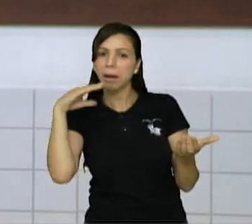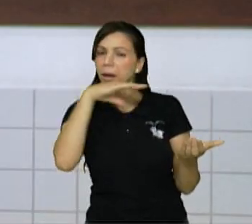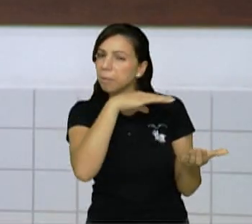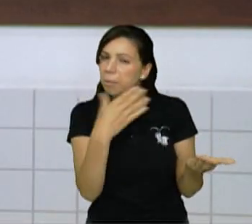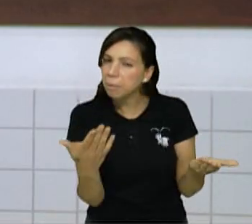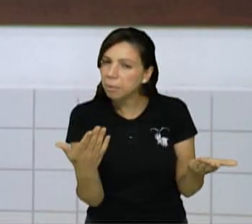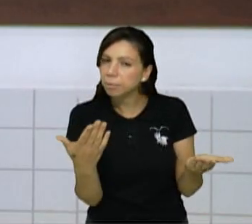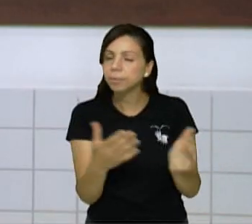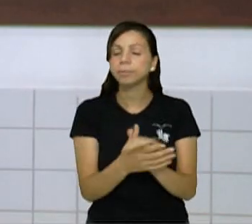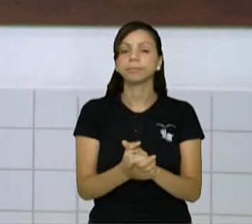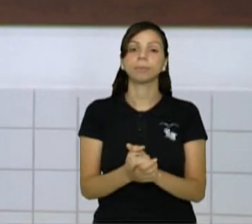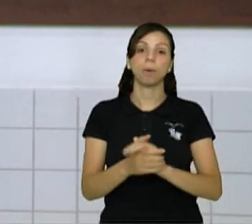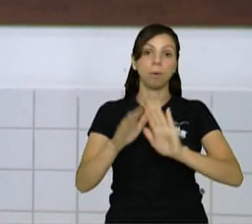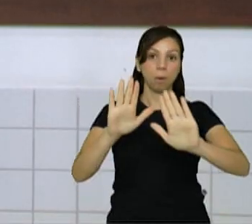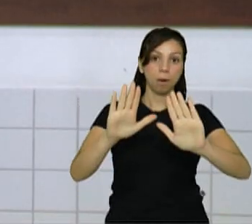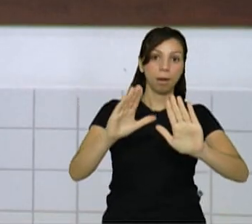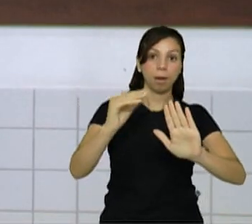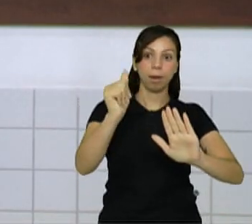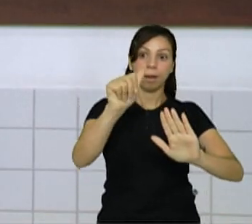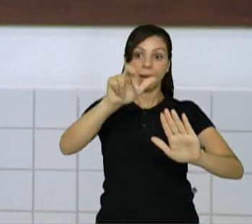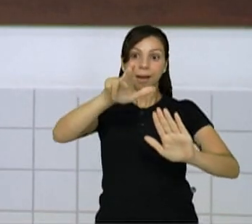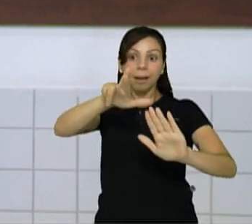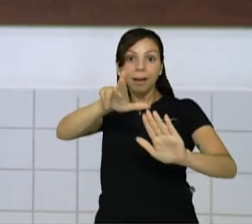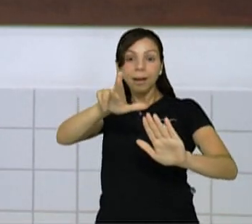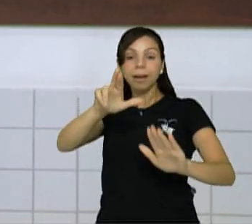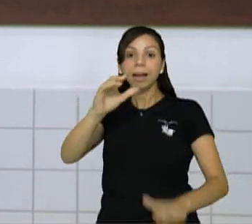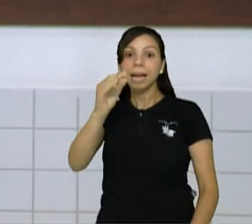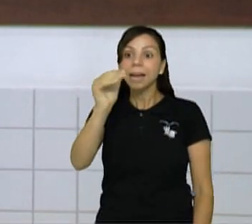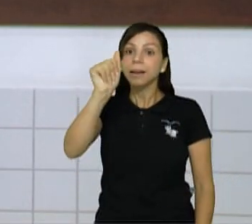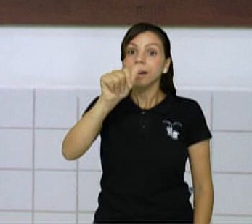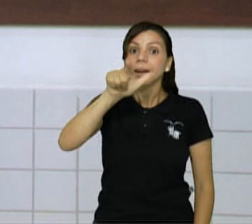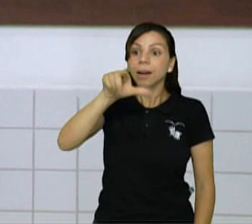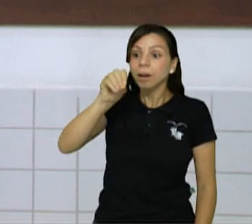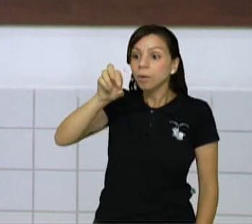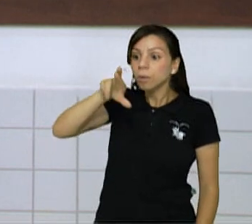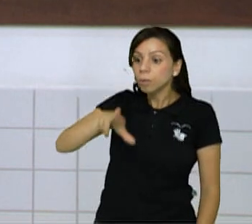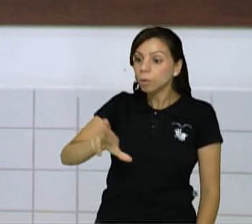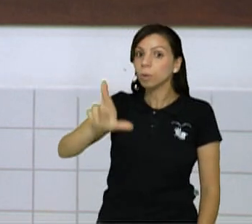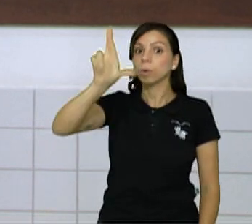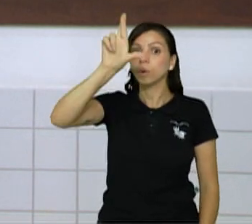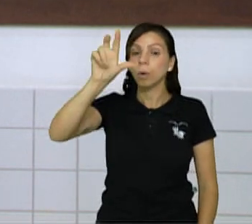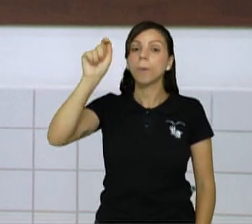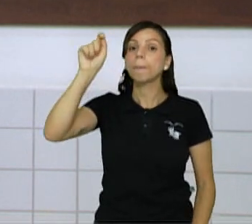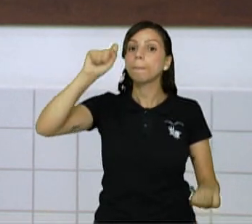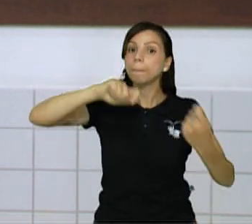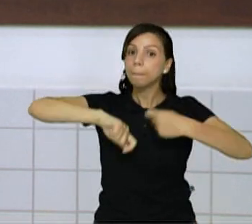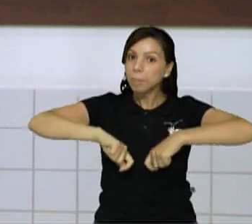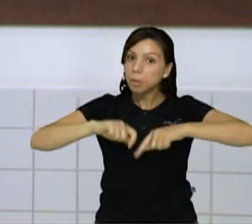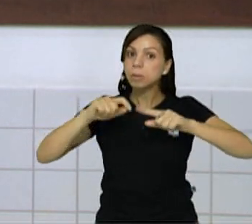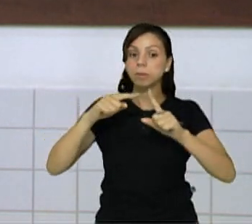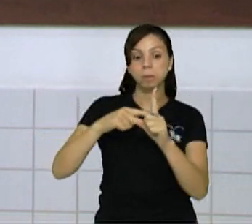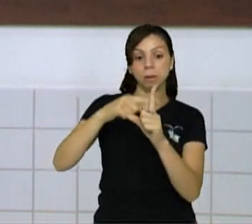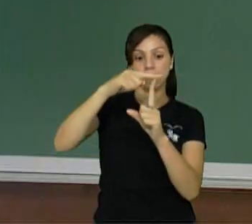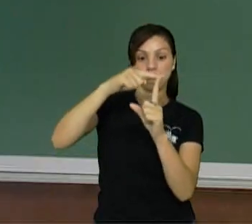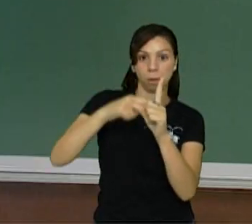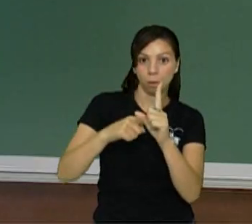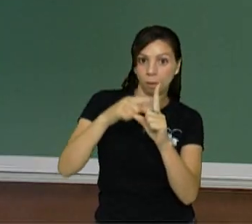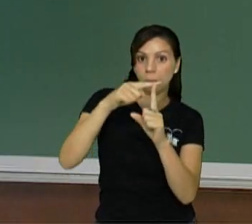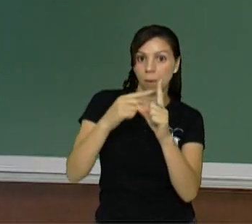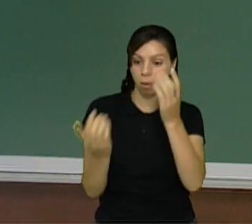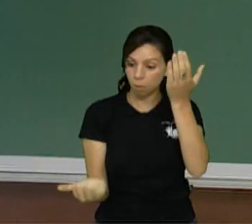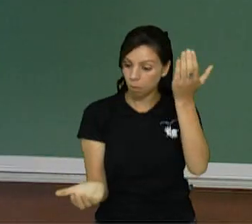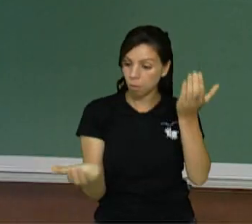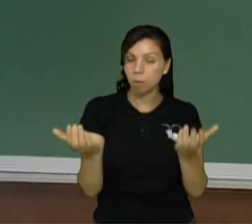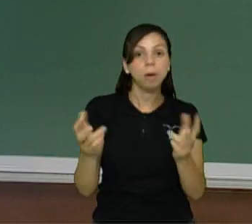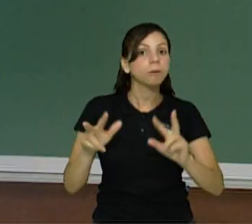Pessoal, calor, cuidado, para ter calor, pessoal, você tem que ter corpos com diferença de temperatura. De modo que calor,